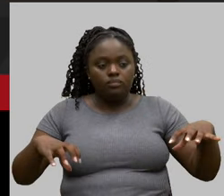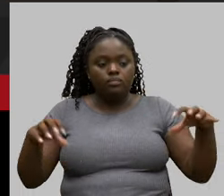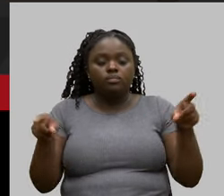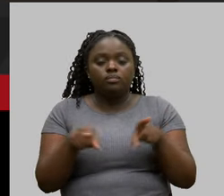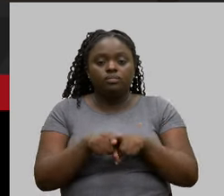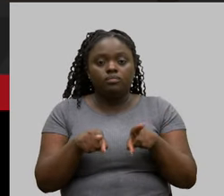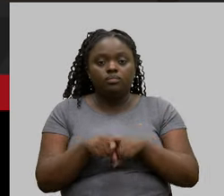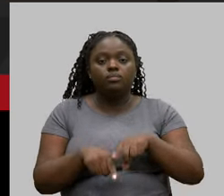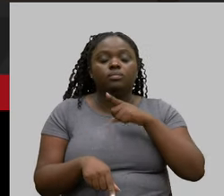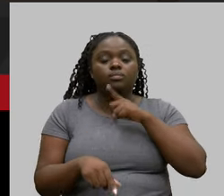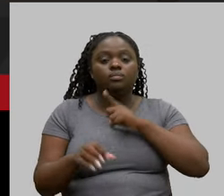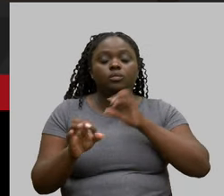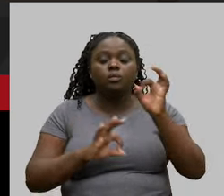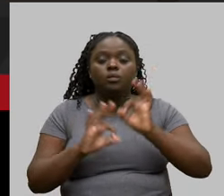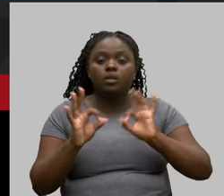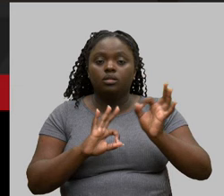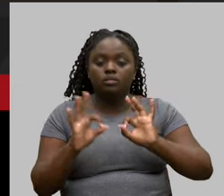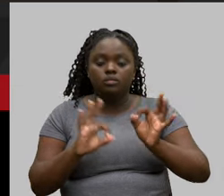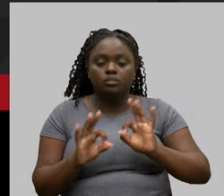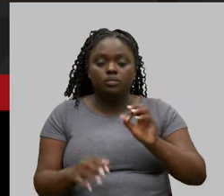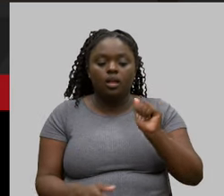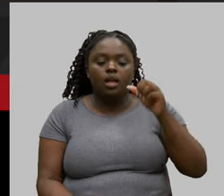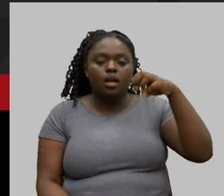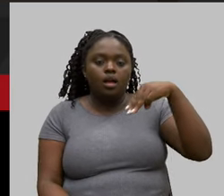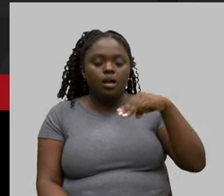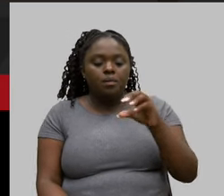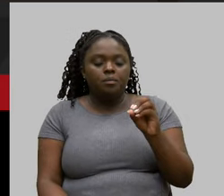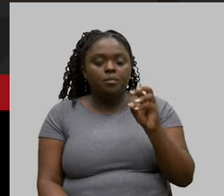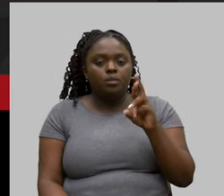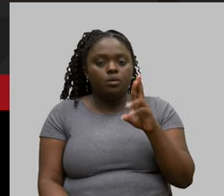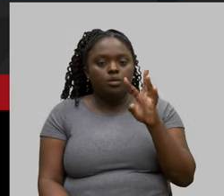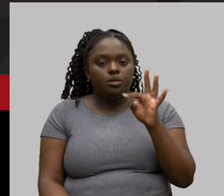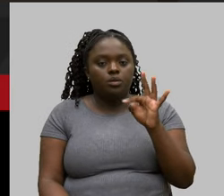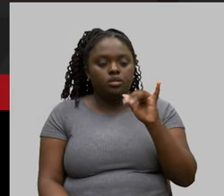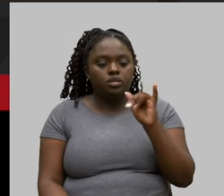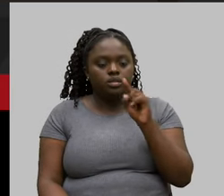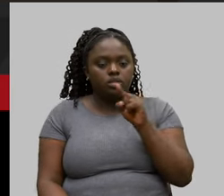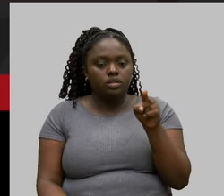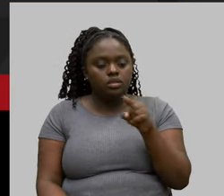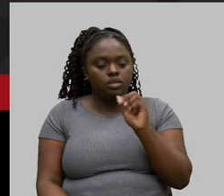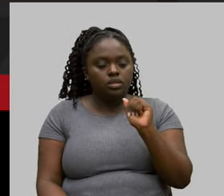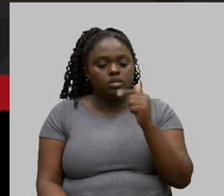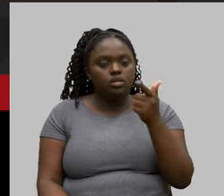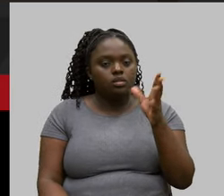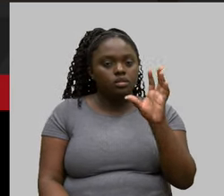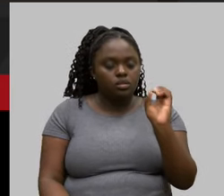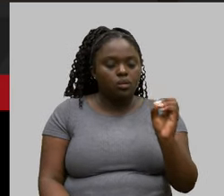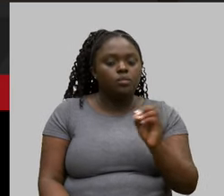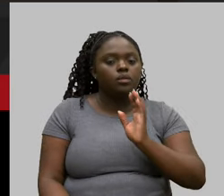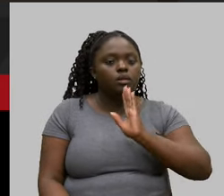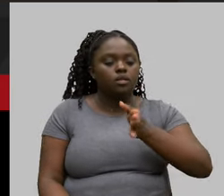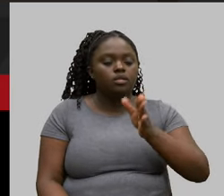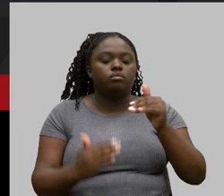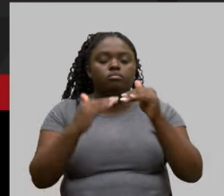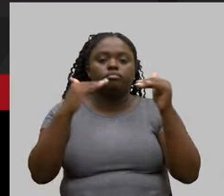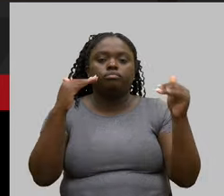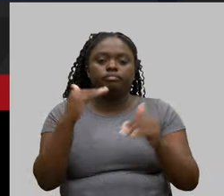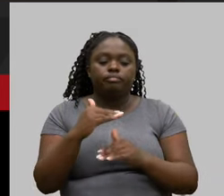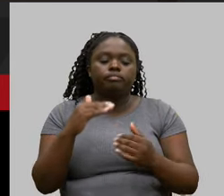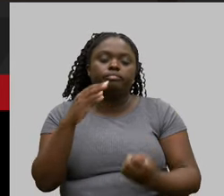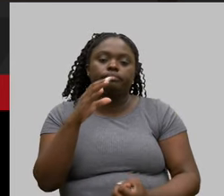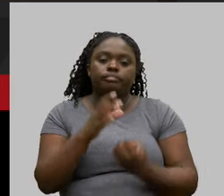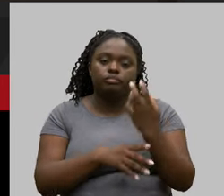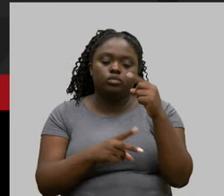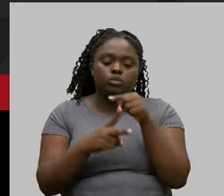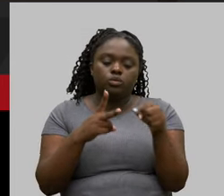tem o plano de amortização então é um regime próprio que está deficitário e já fez duas formas né de equacionamento de